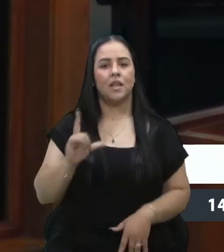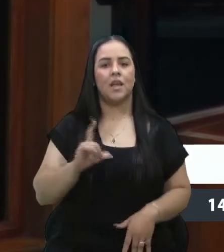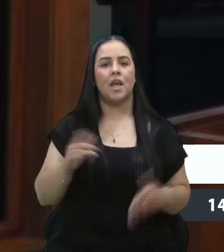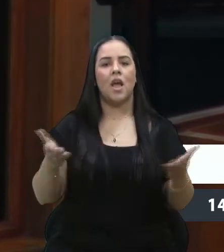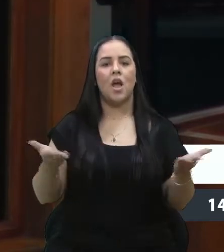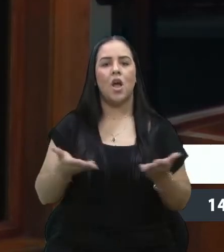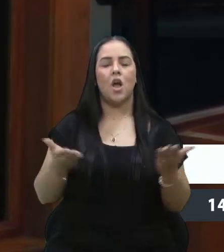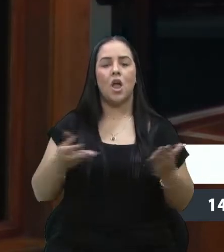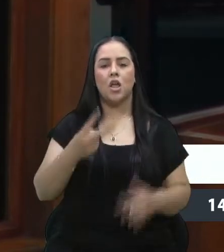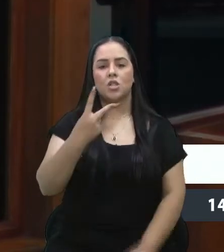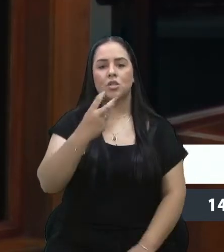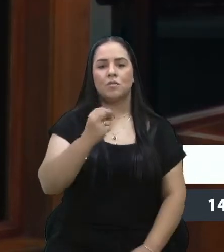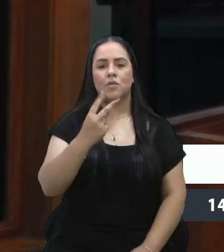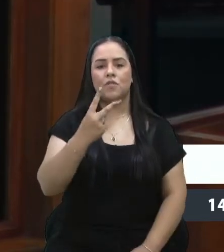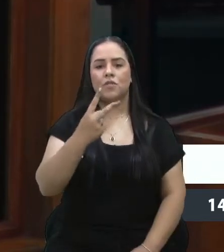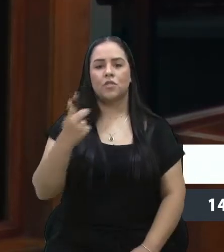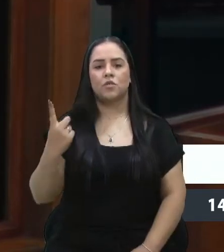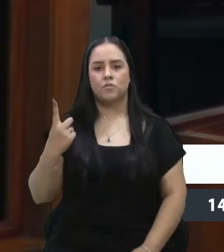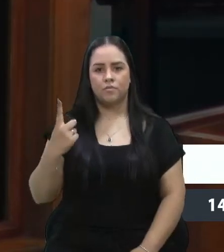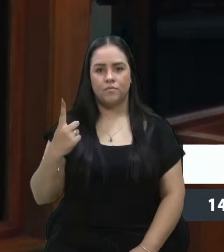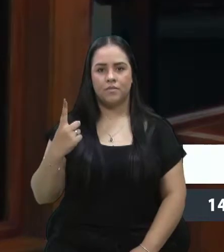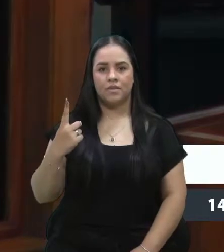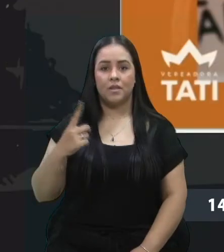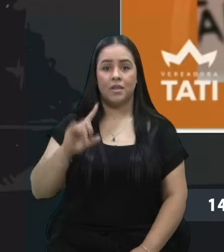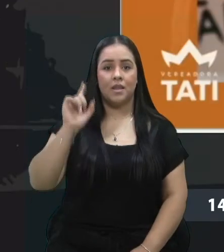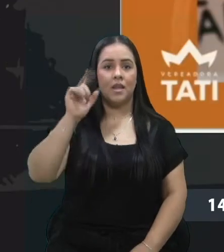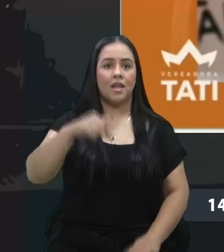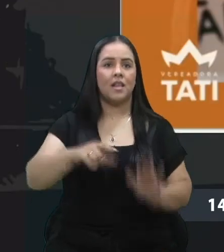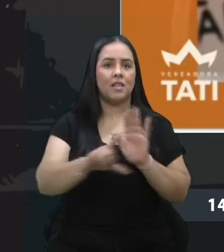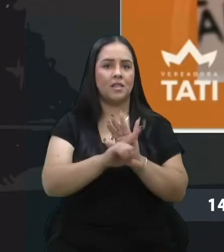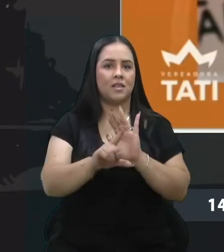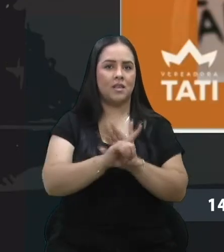de 2021, que é a Lei número